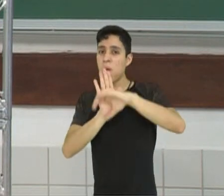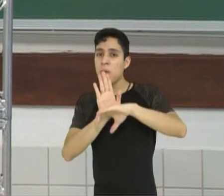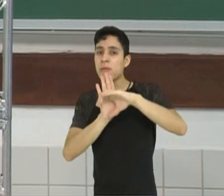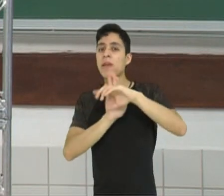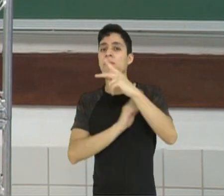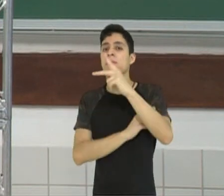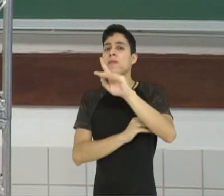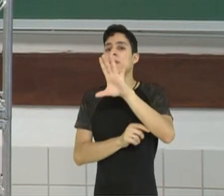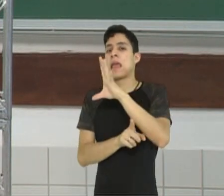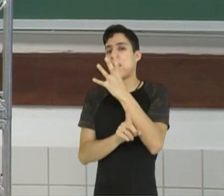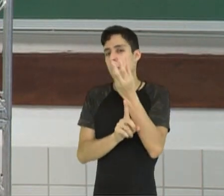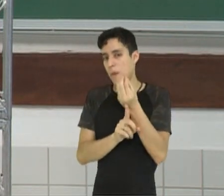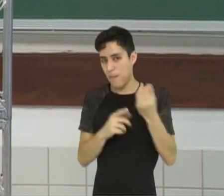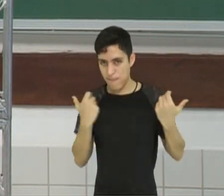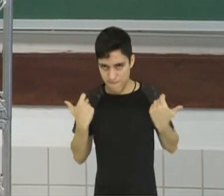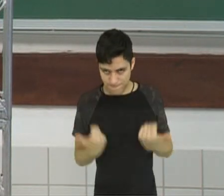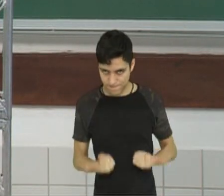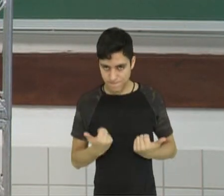dele.